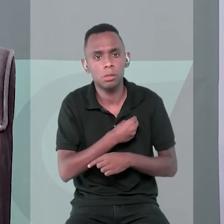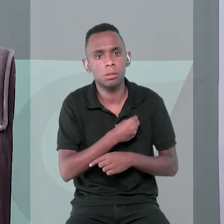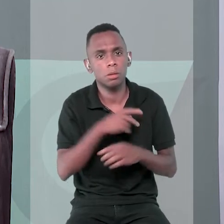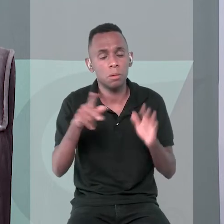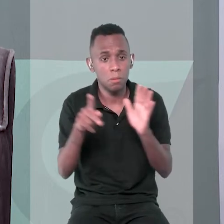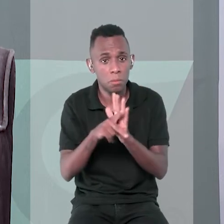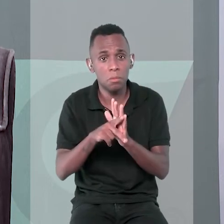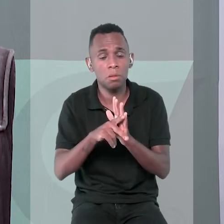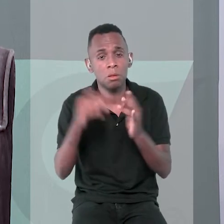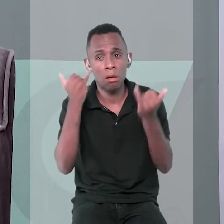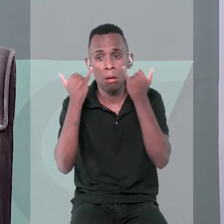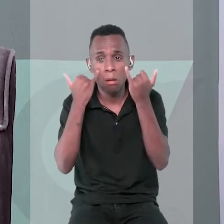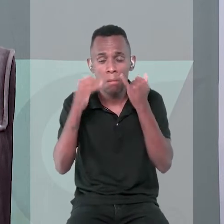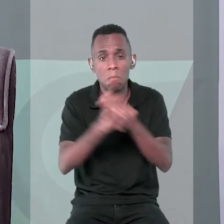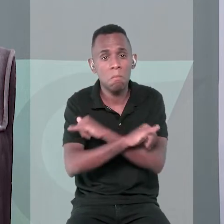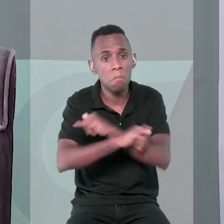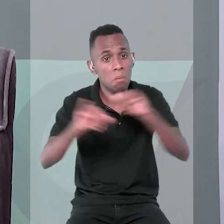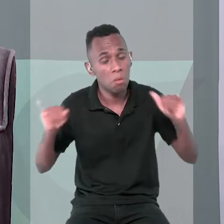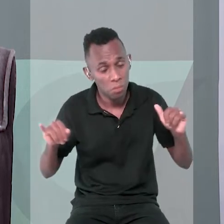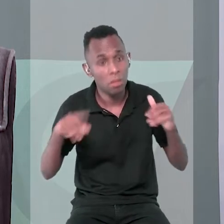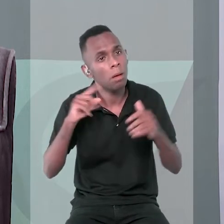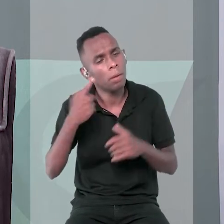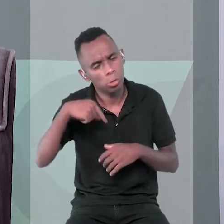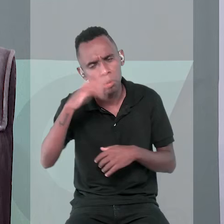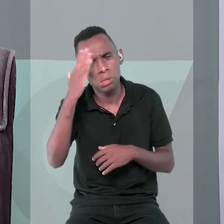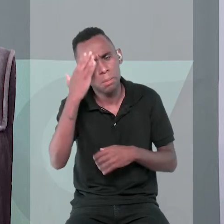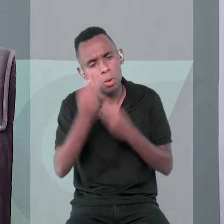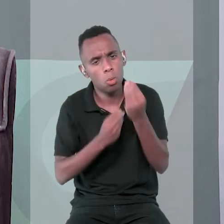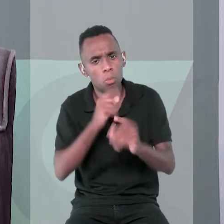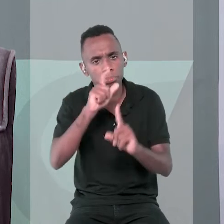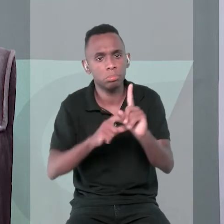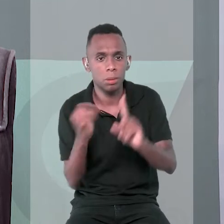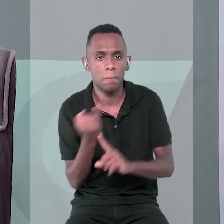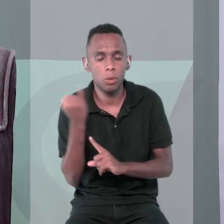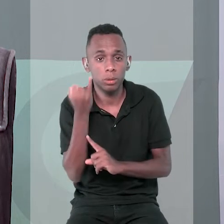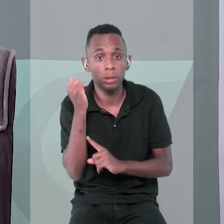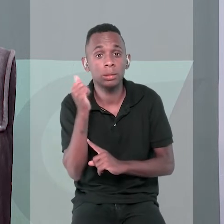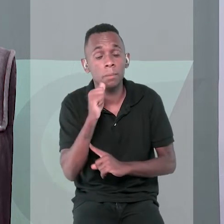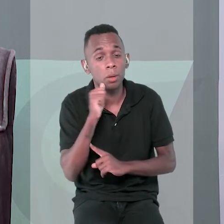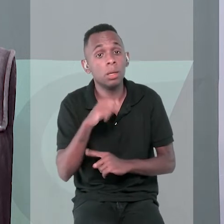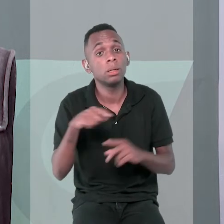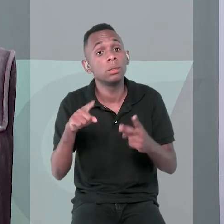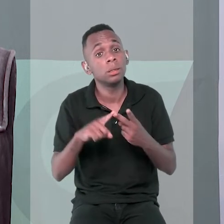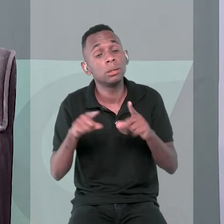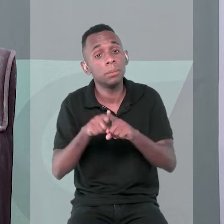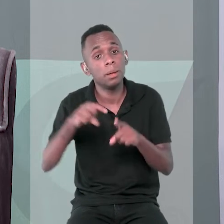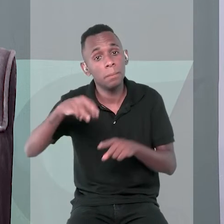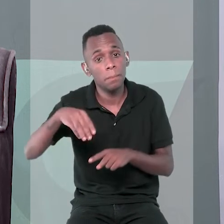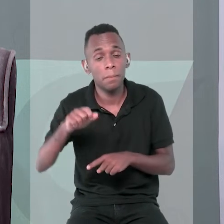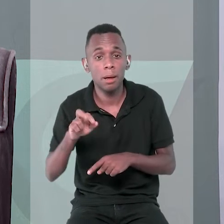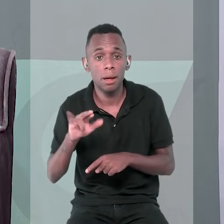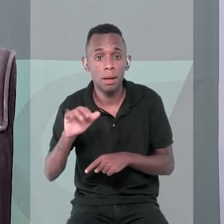jornais celebram essa mulher. Então, para a gente ter uma certa noção, né, da importância dela e também de Maria Filipa de